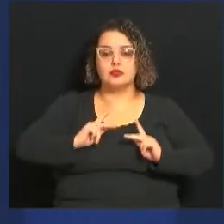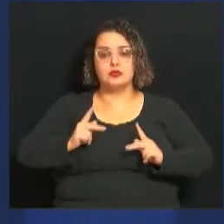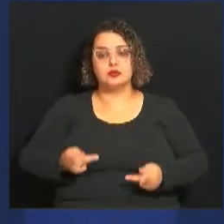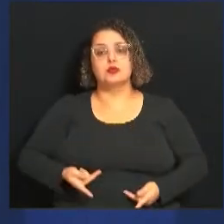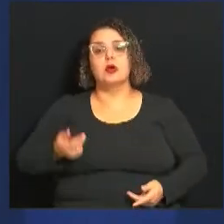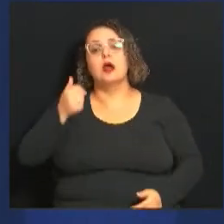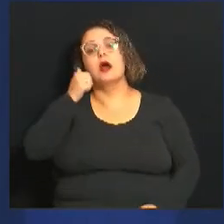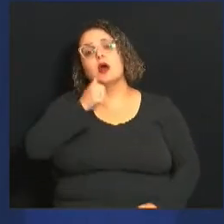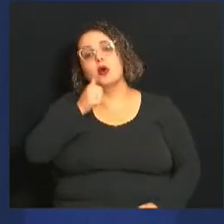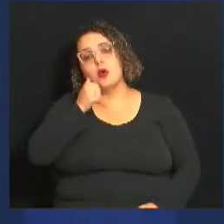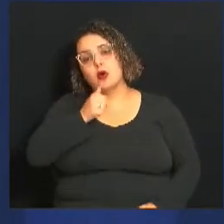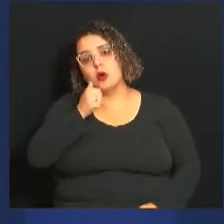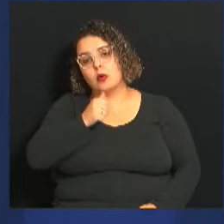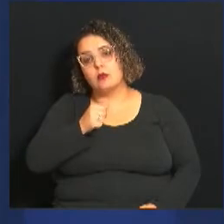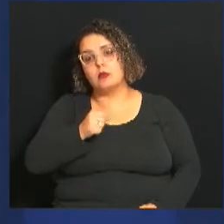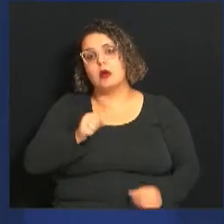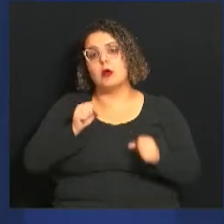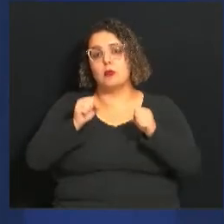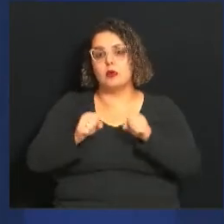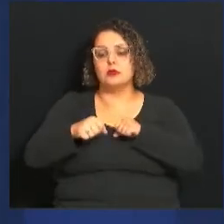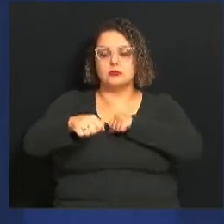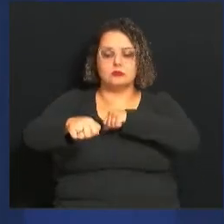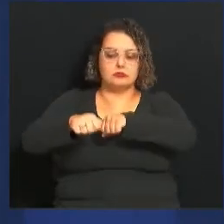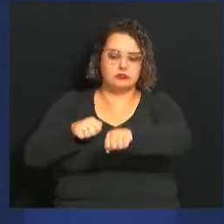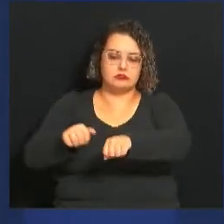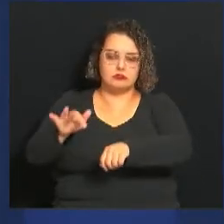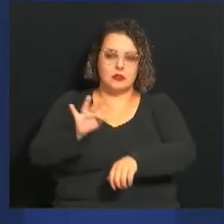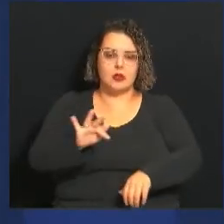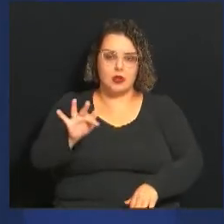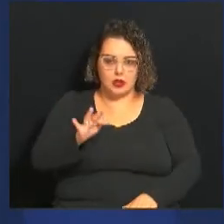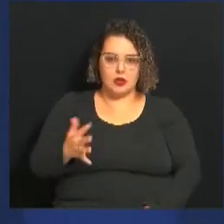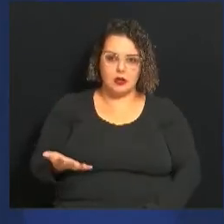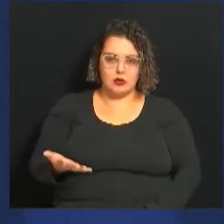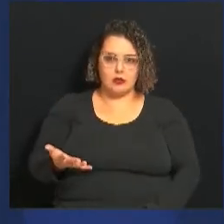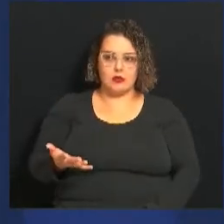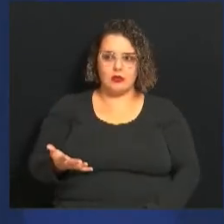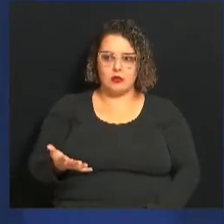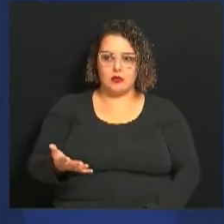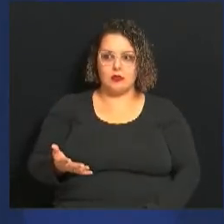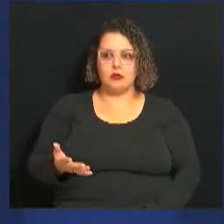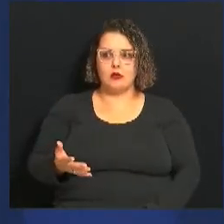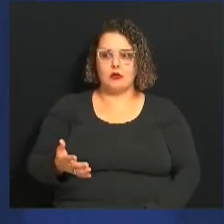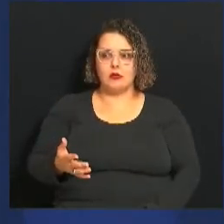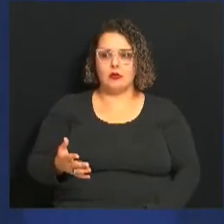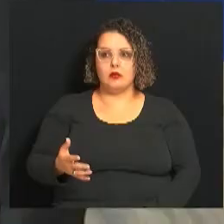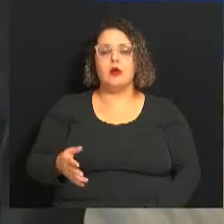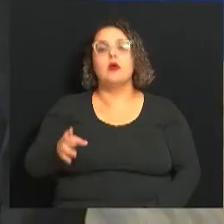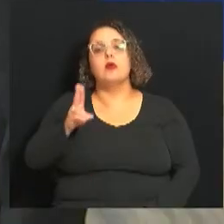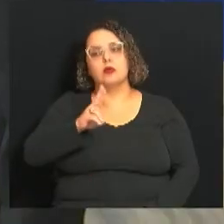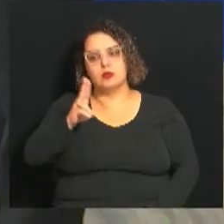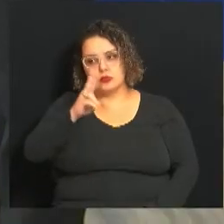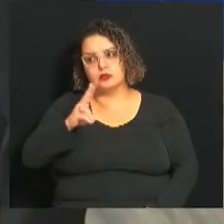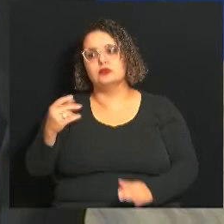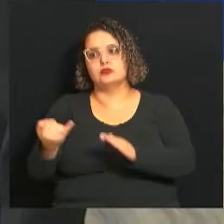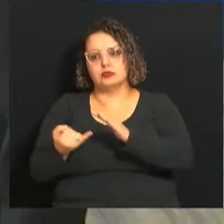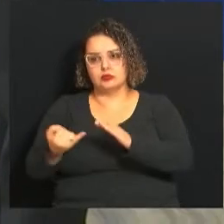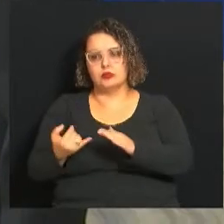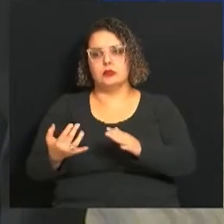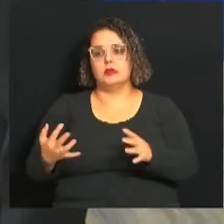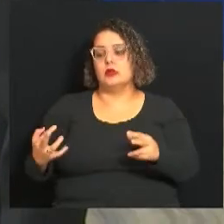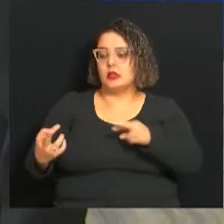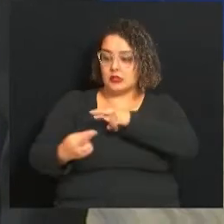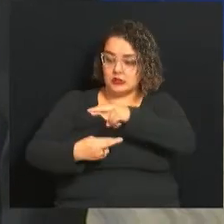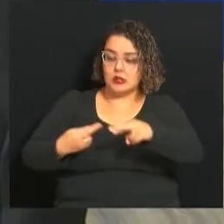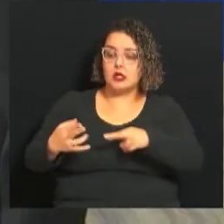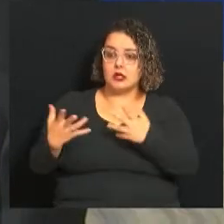possam, né, poder ali se formar, ali poder fazer usar sua formação. mais aquele instrumento ter essa educacional. relação mais, né,